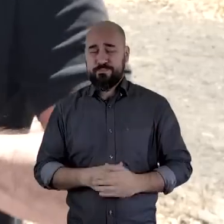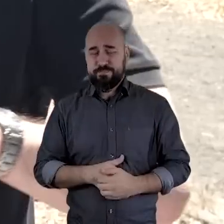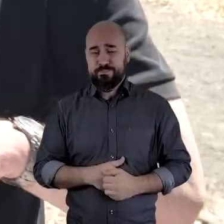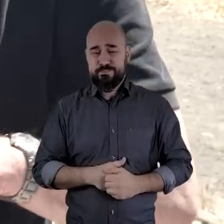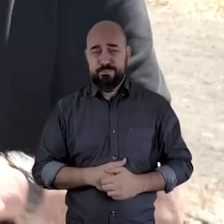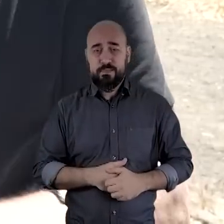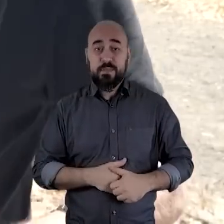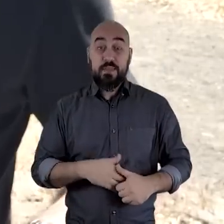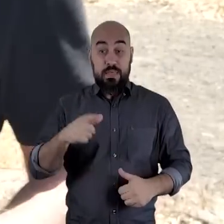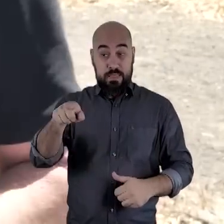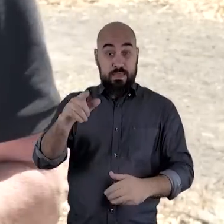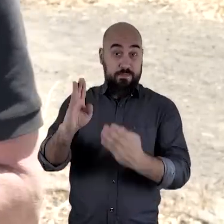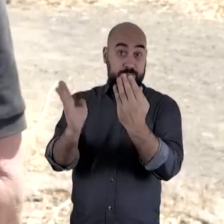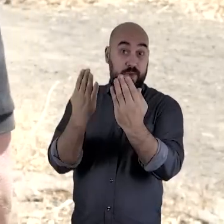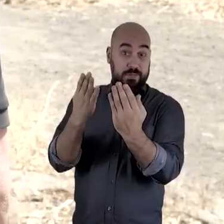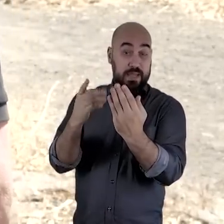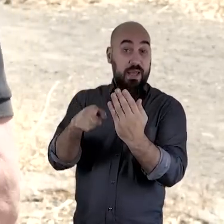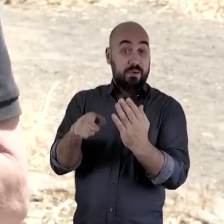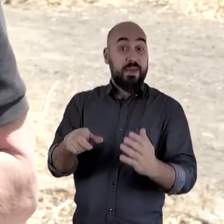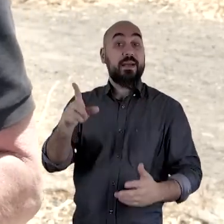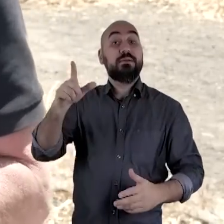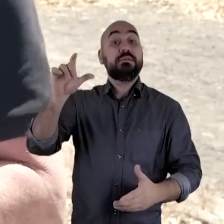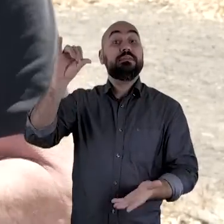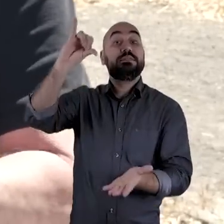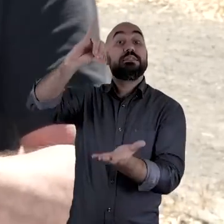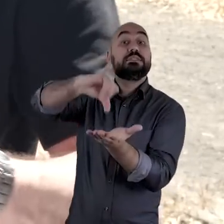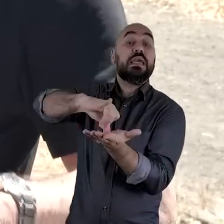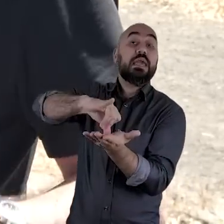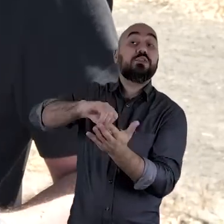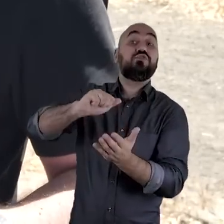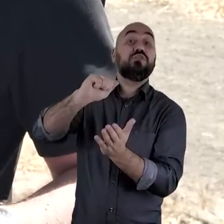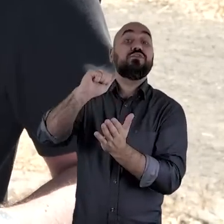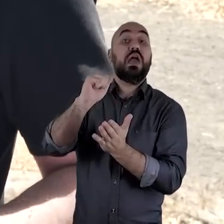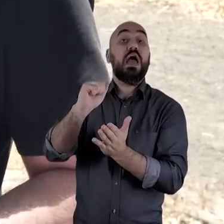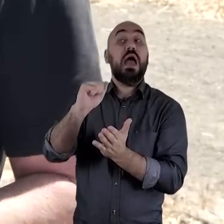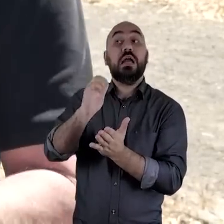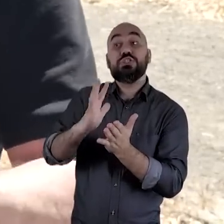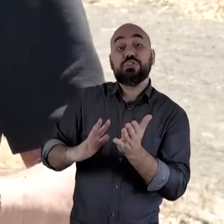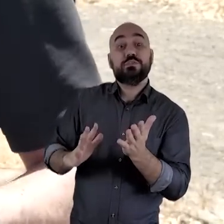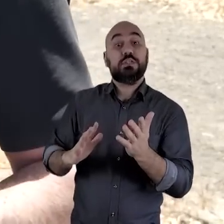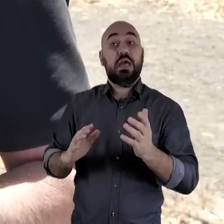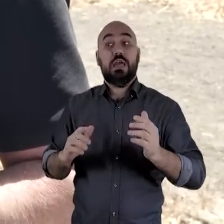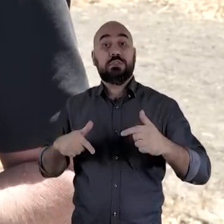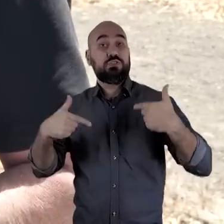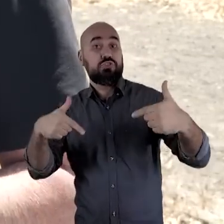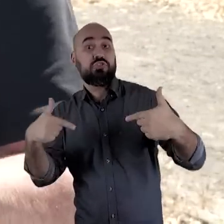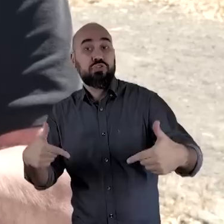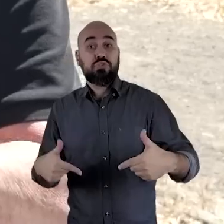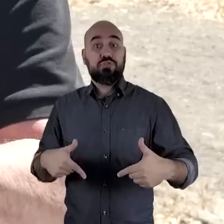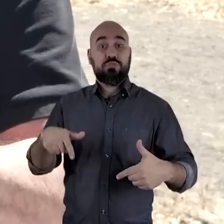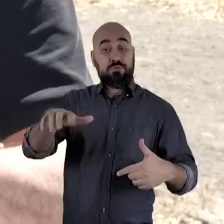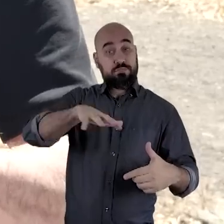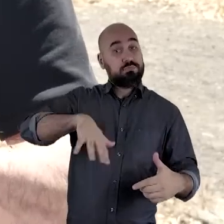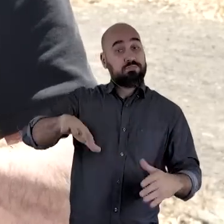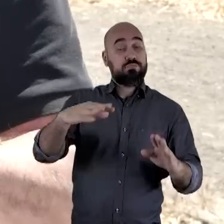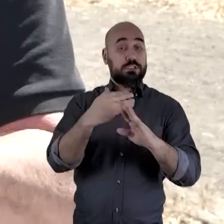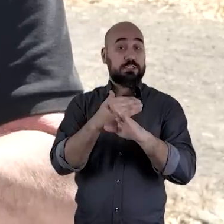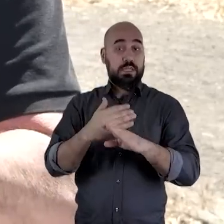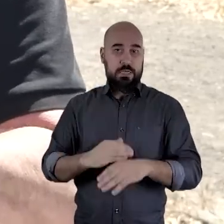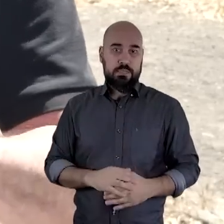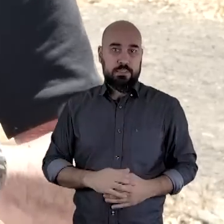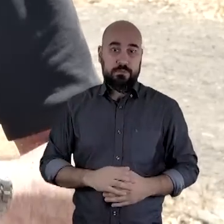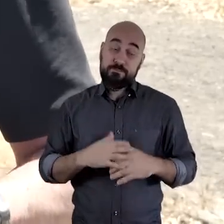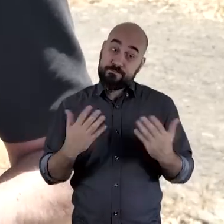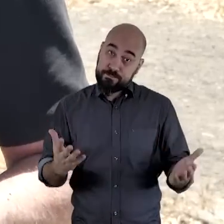texto bíblico. O portal era o centro de várias atividades. E um dos motivos dessa